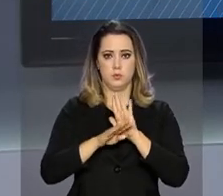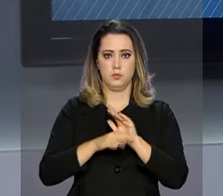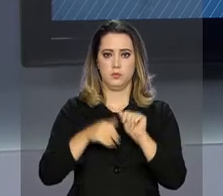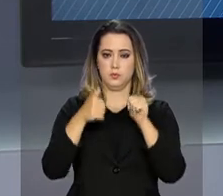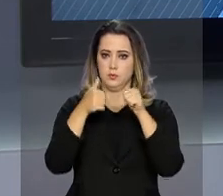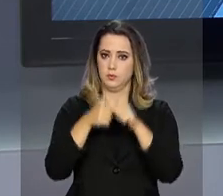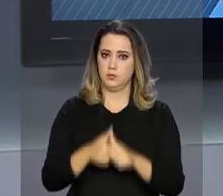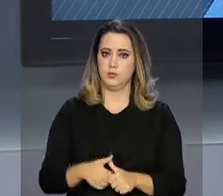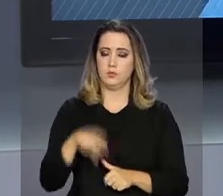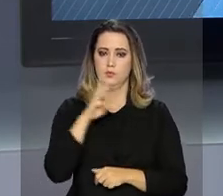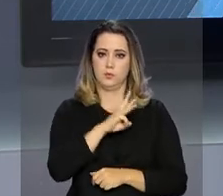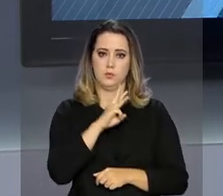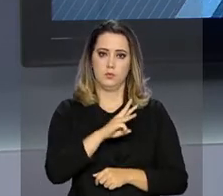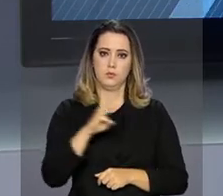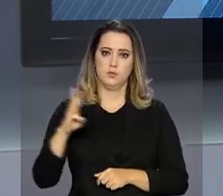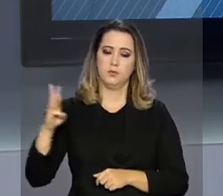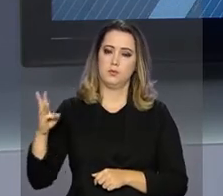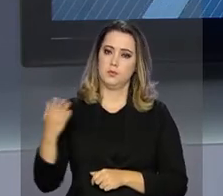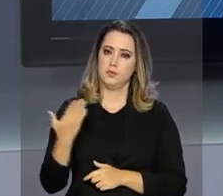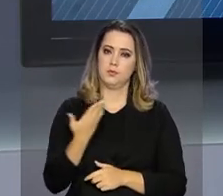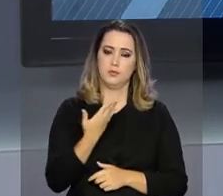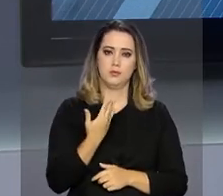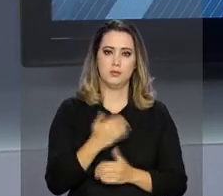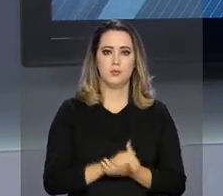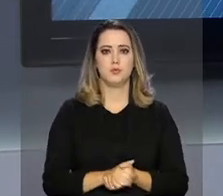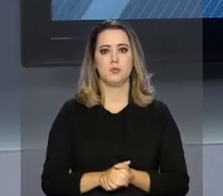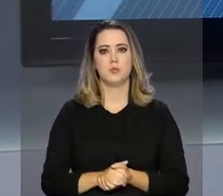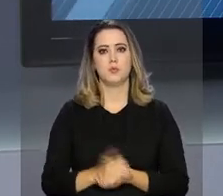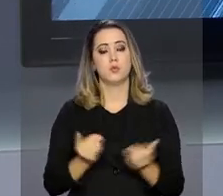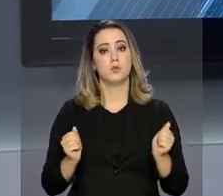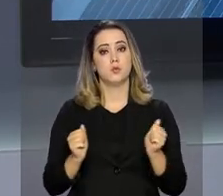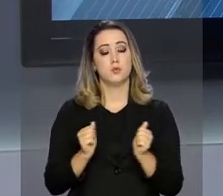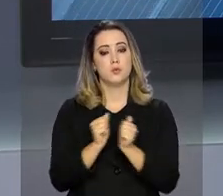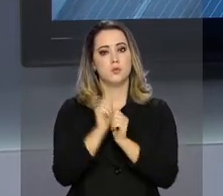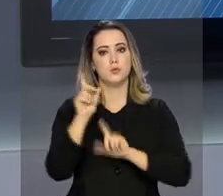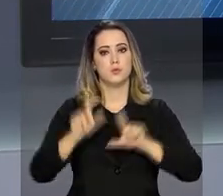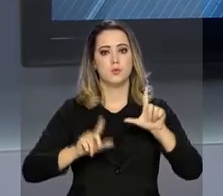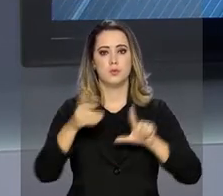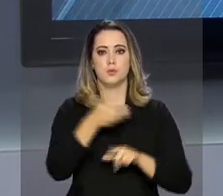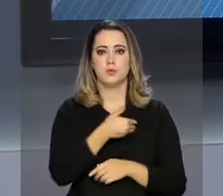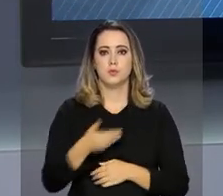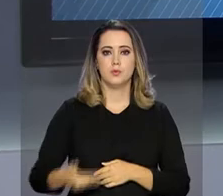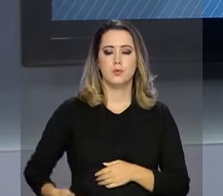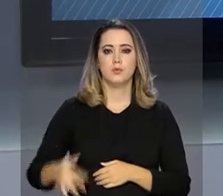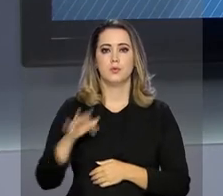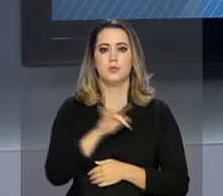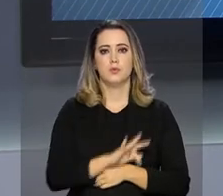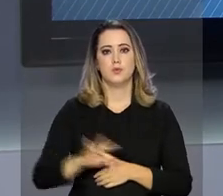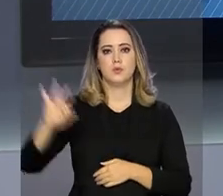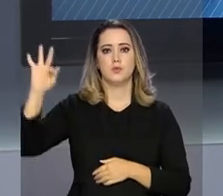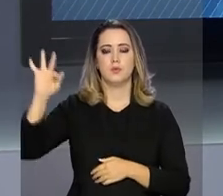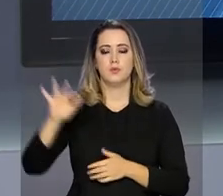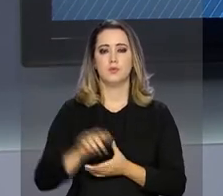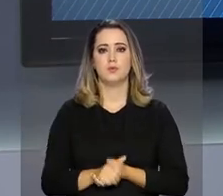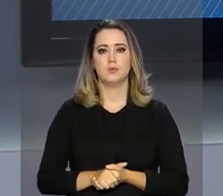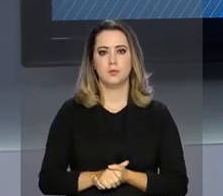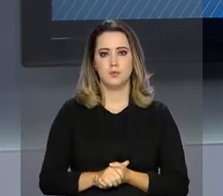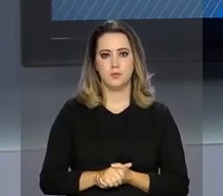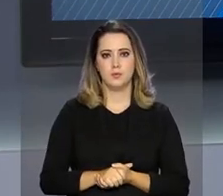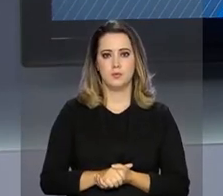toda a nossa programação também está na página da nbr na internet continue com a gente e nbr a tv do governo